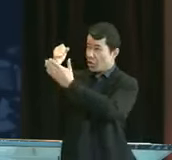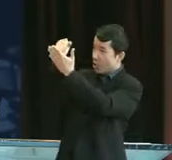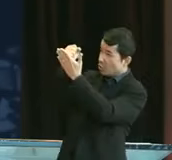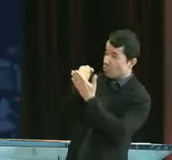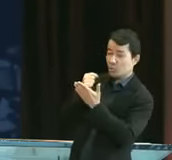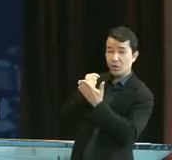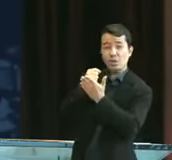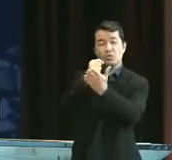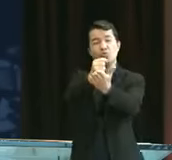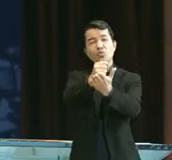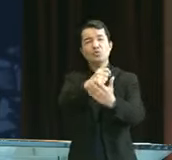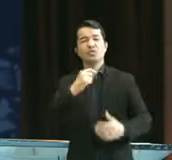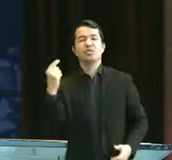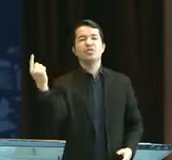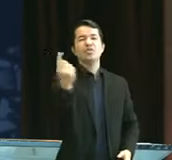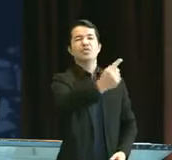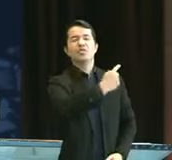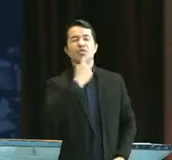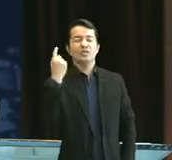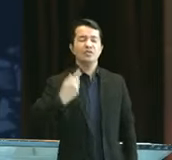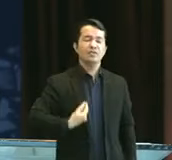nos visitar esta manhã.